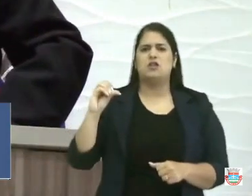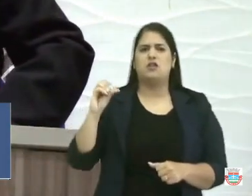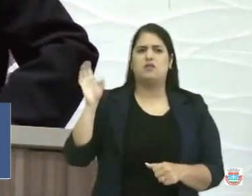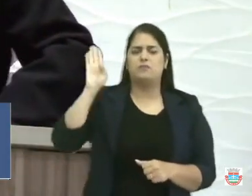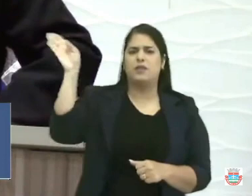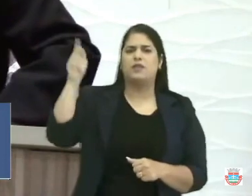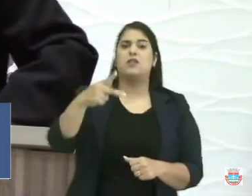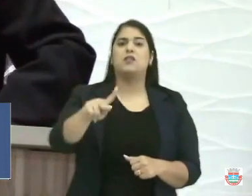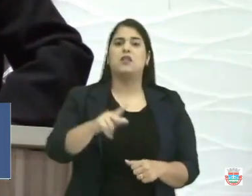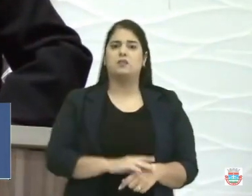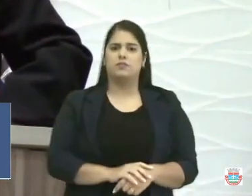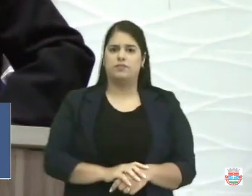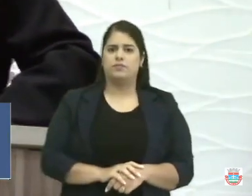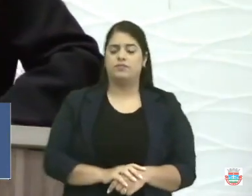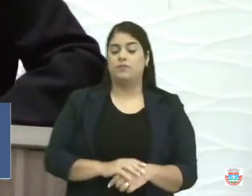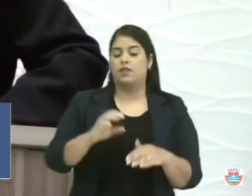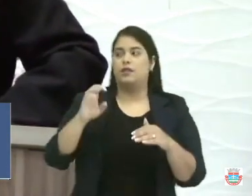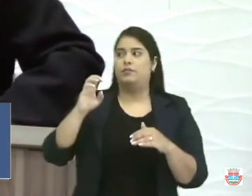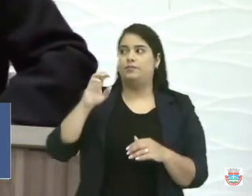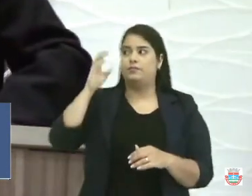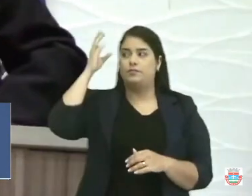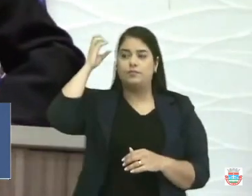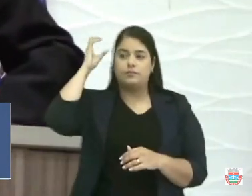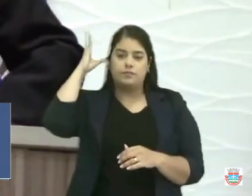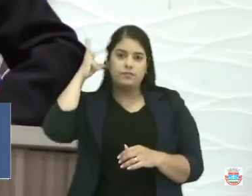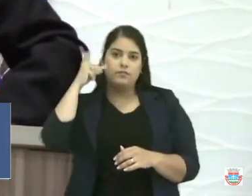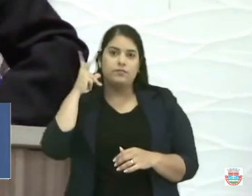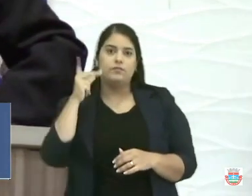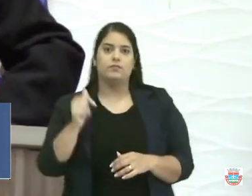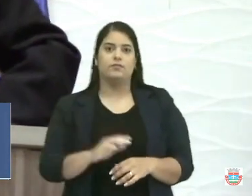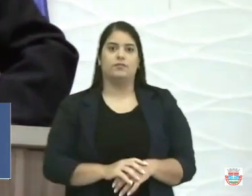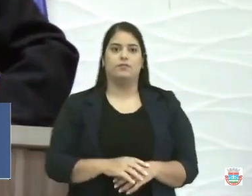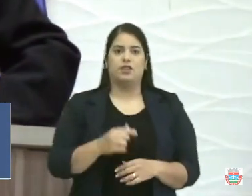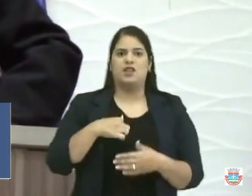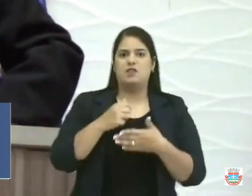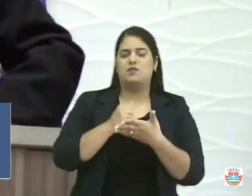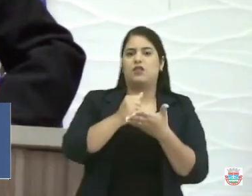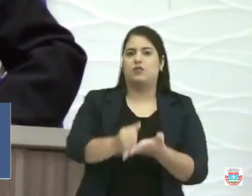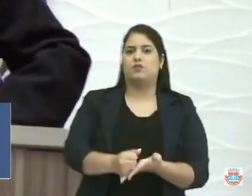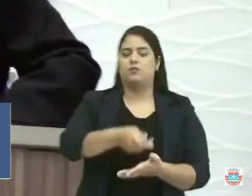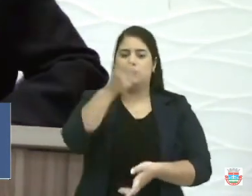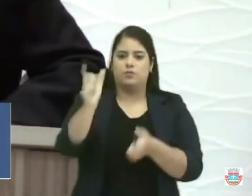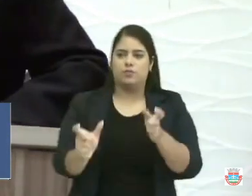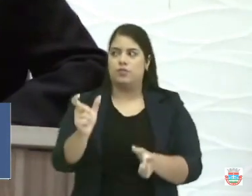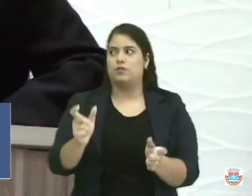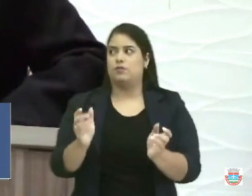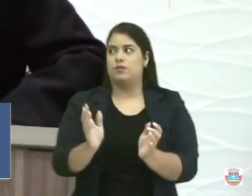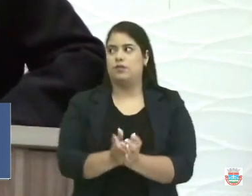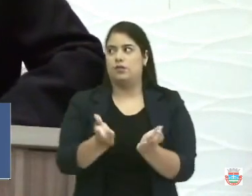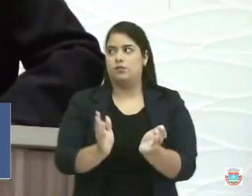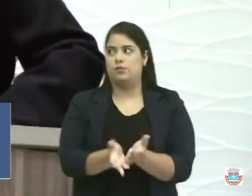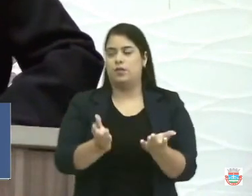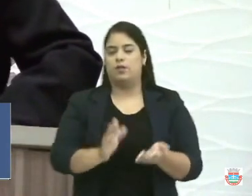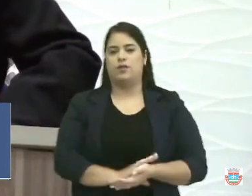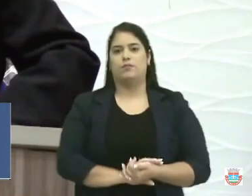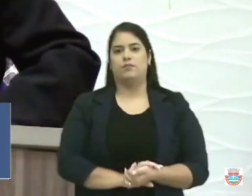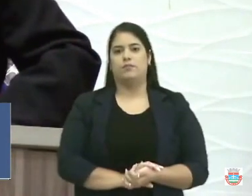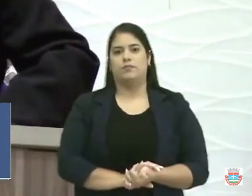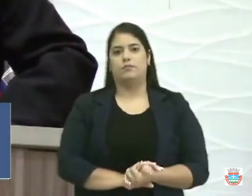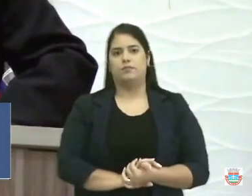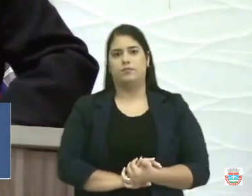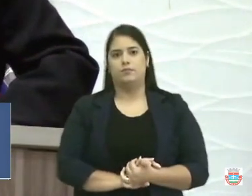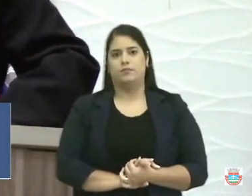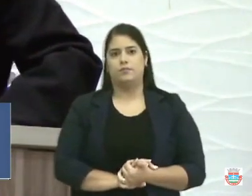é que tem dinheiro. Tu defende rico. E eu defendo pobre. Aí eu tirei Vossa Excelência da ética. Falei a mostrar que eu quero ver